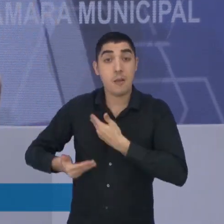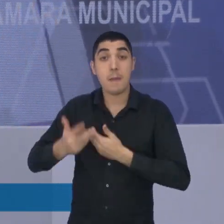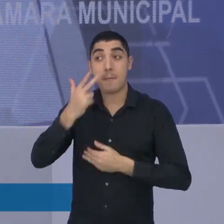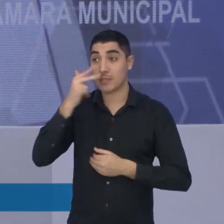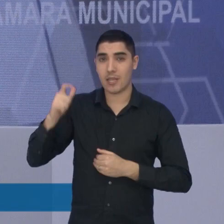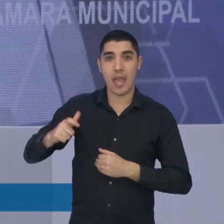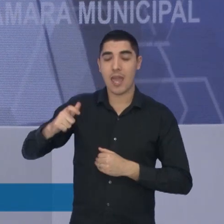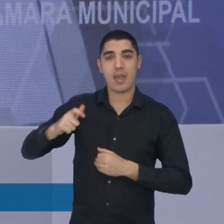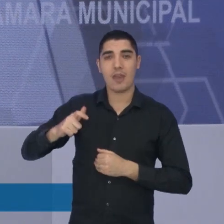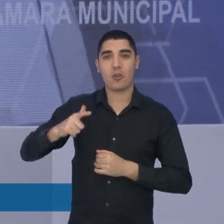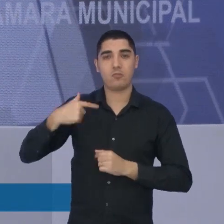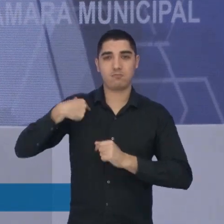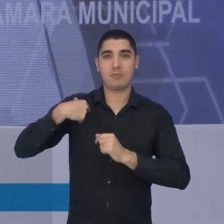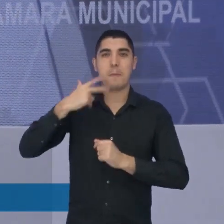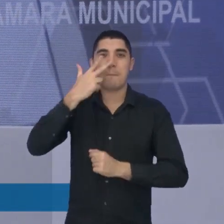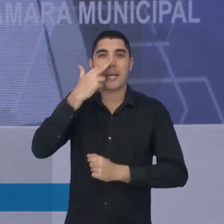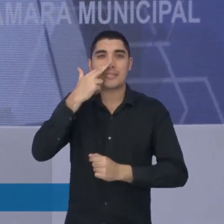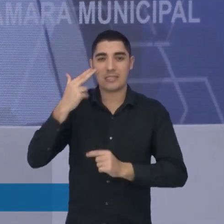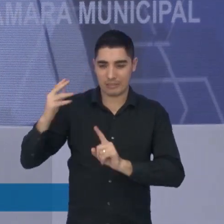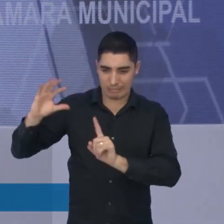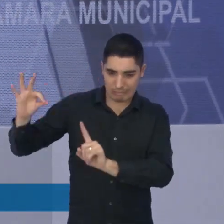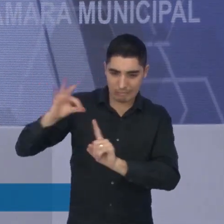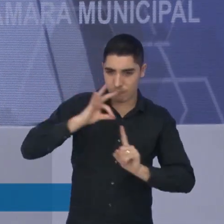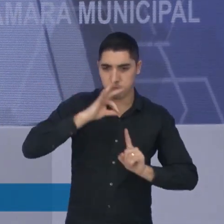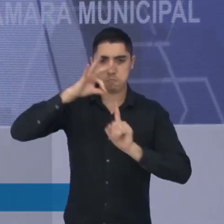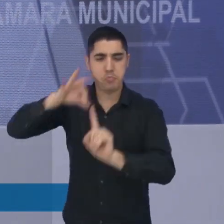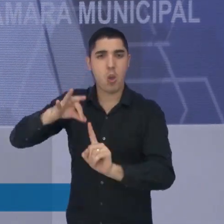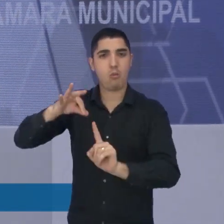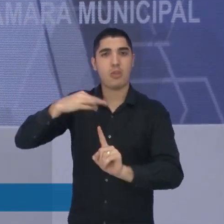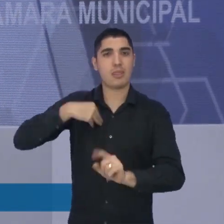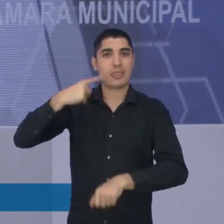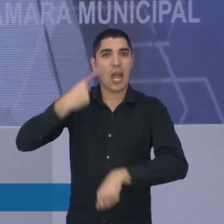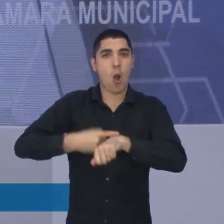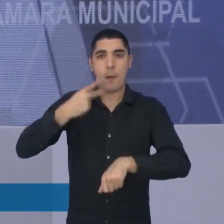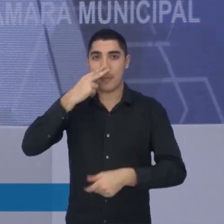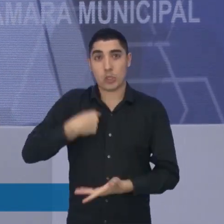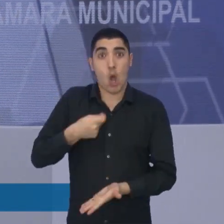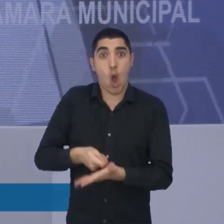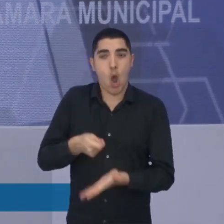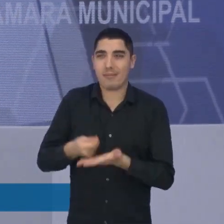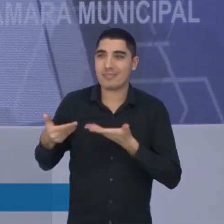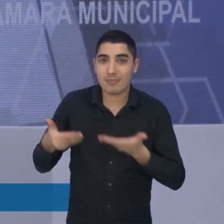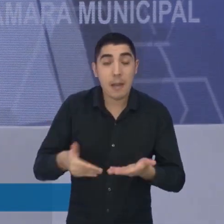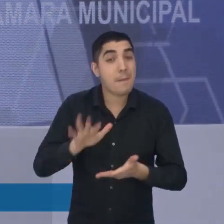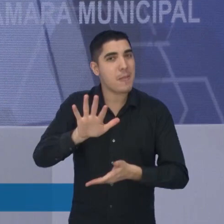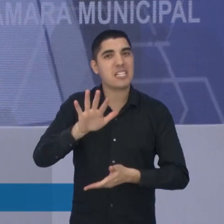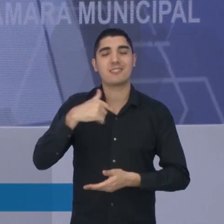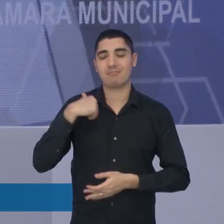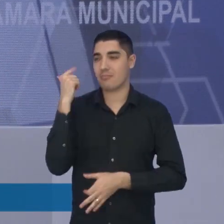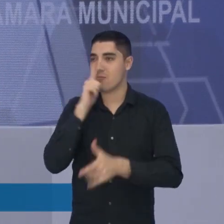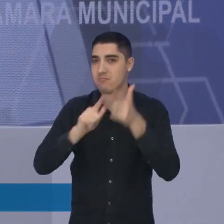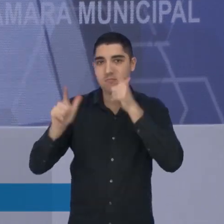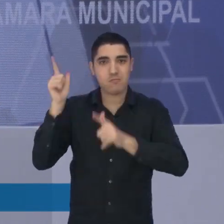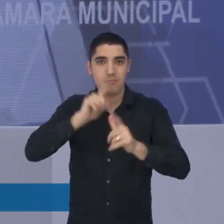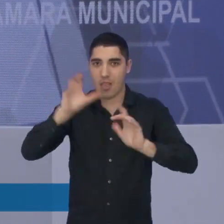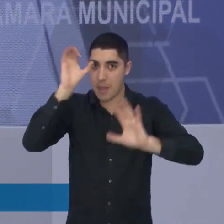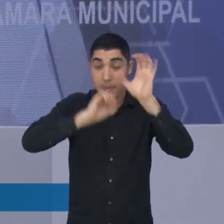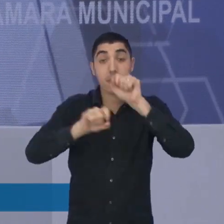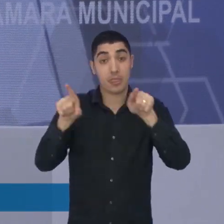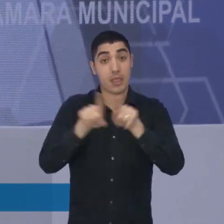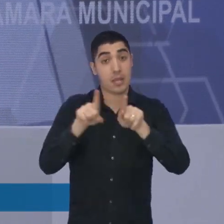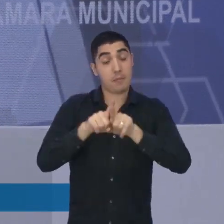era necessário, porque era necessário para continuar crescendo, né? Aprendi também a